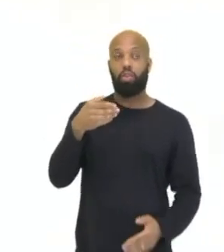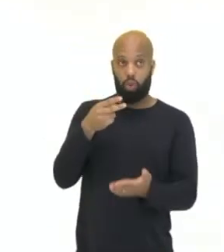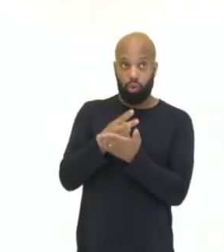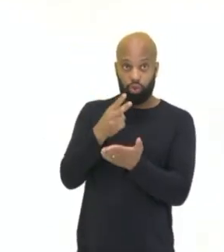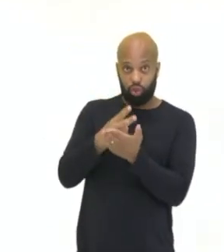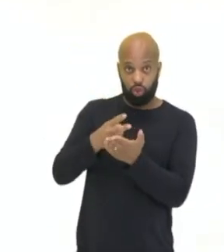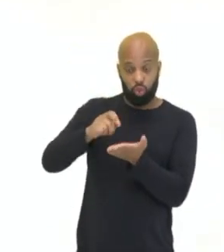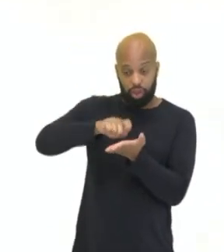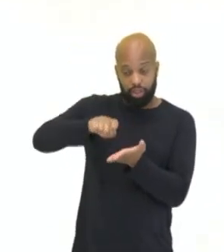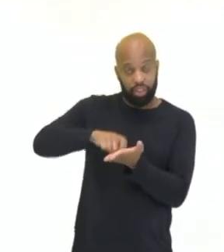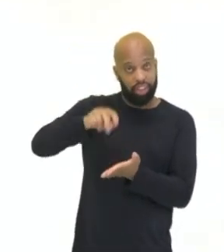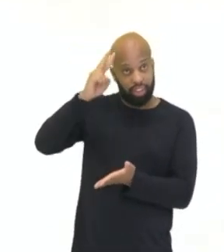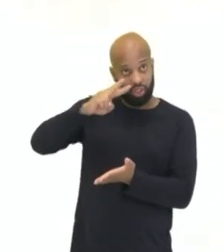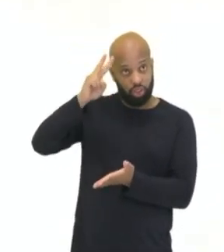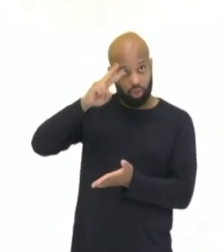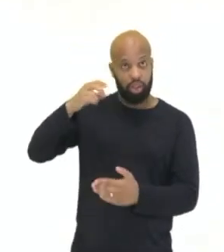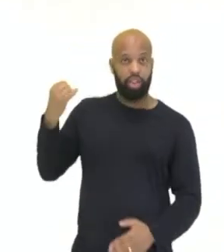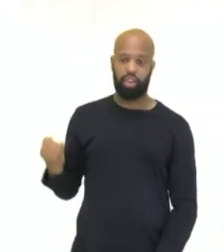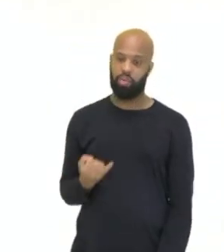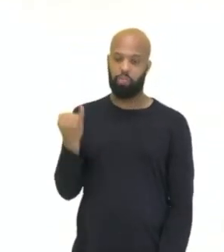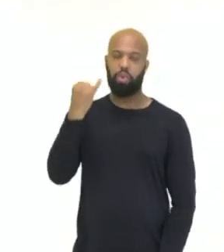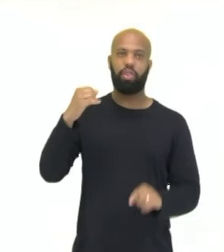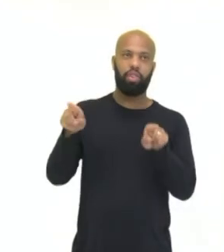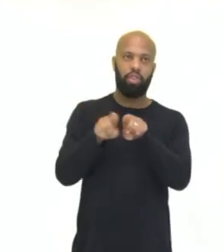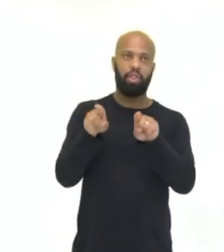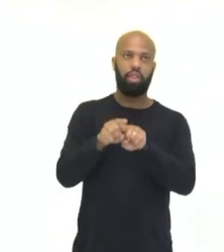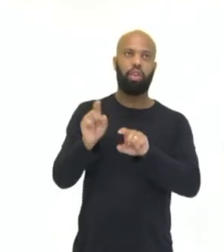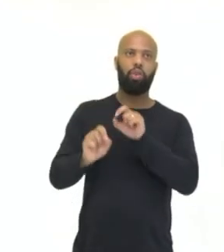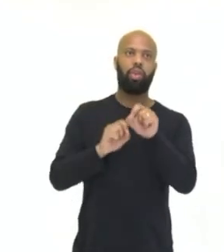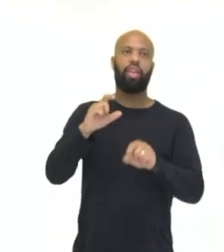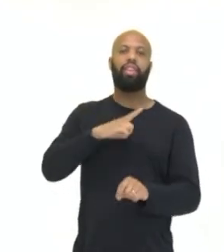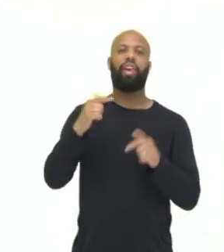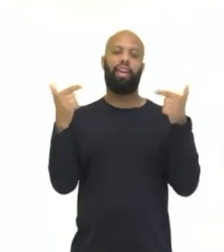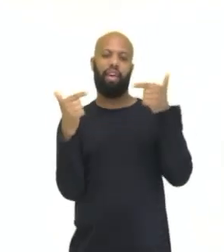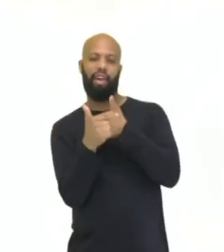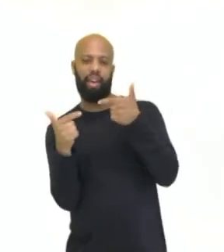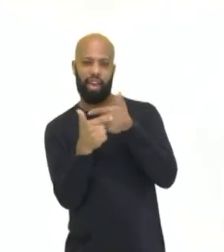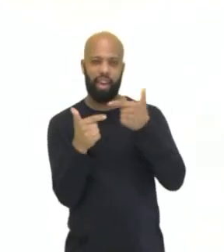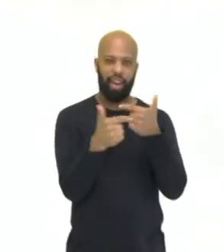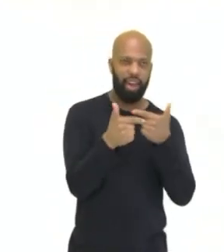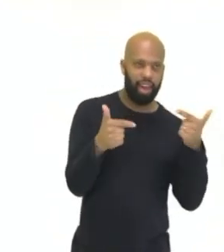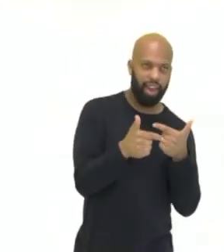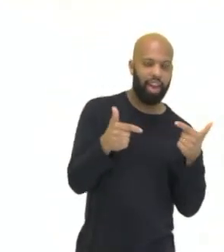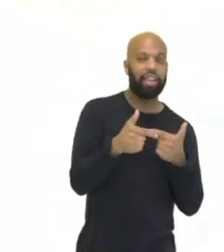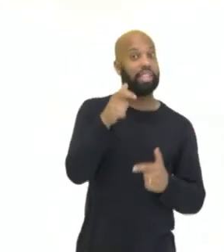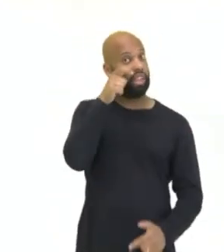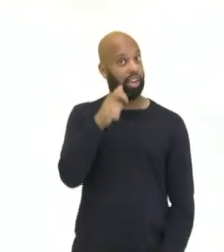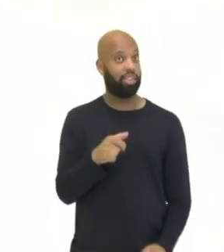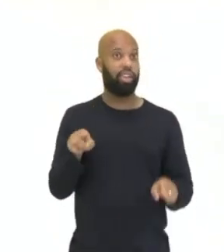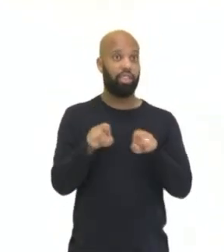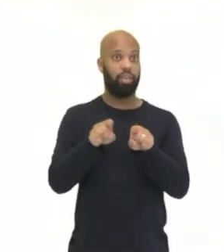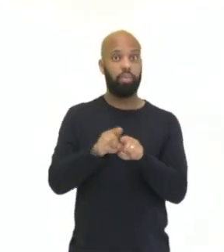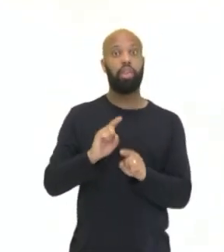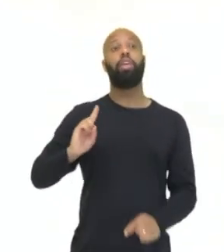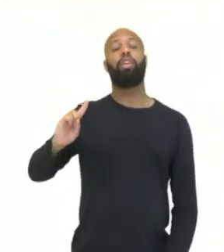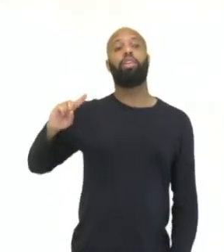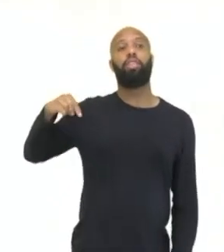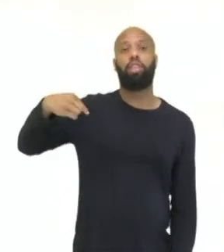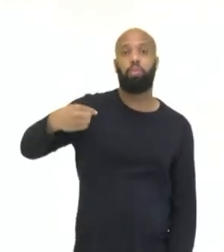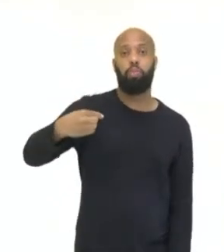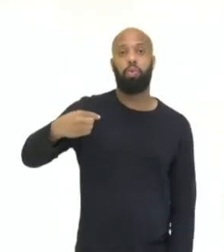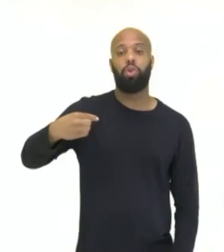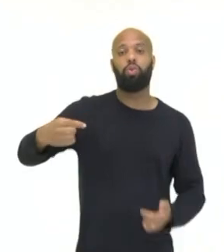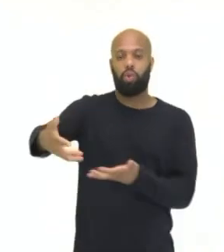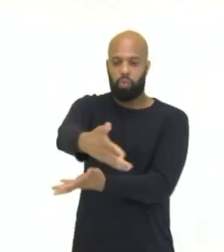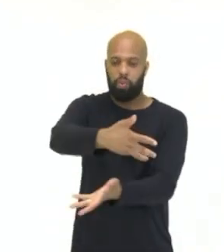essa história. Não esqueça daquela pitada de humor que deixa o caos mais interessante. Depois, compartilhe com